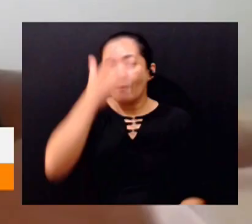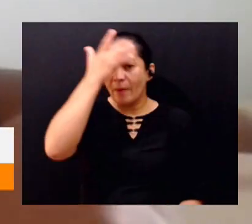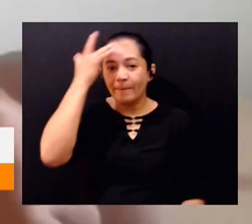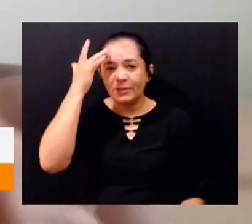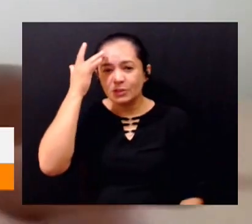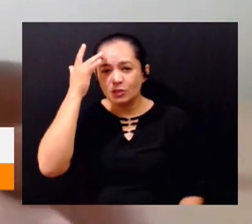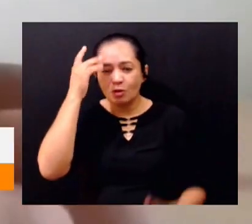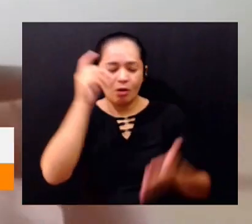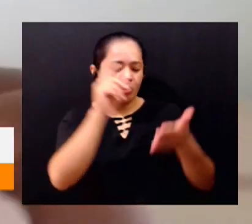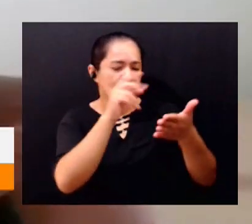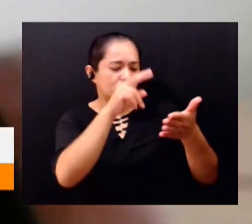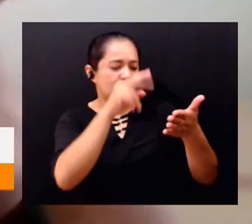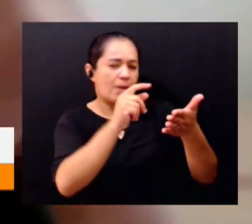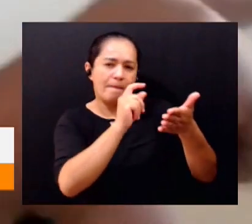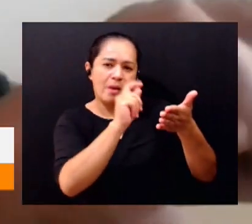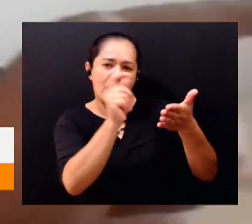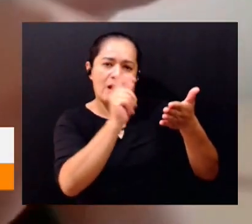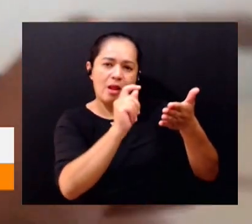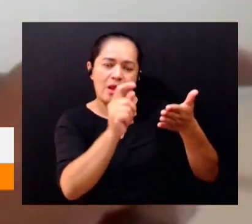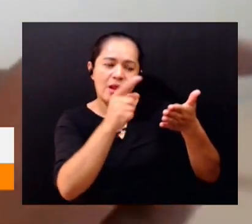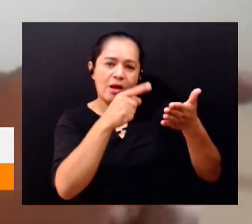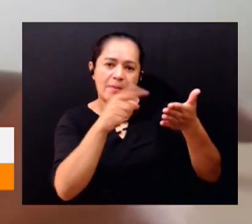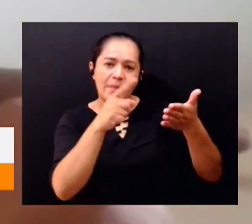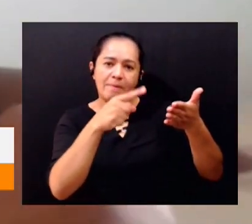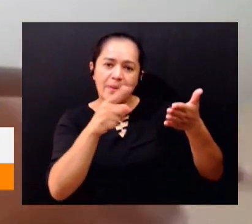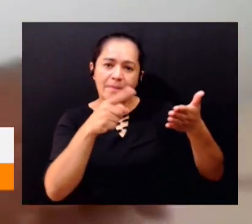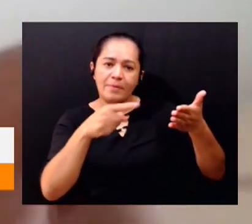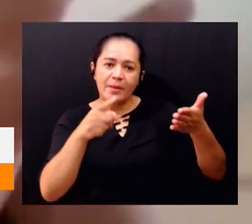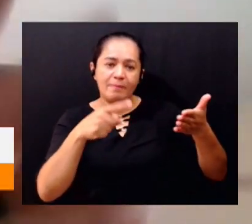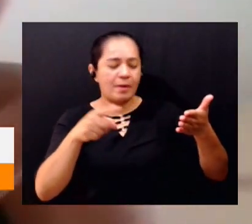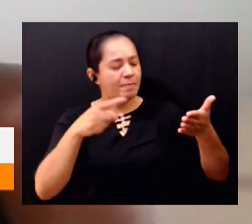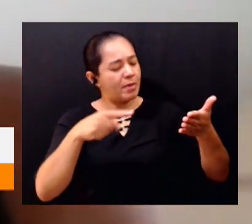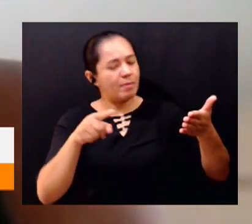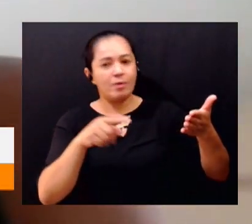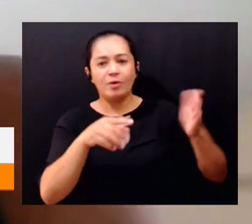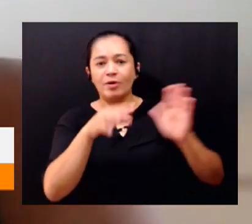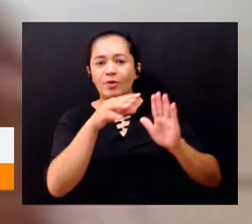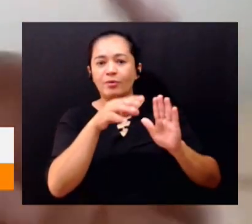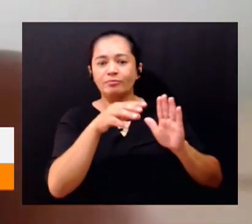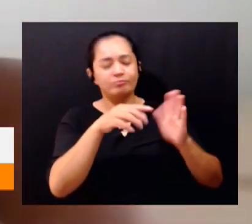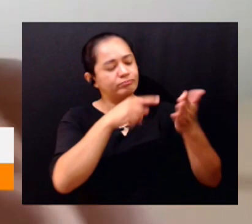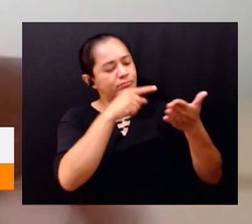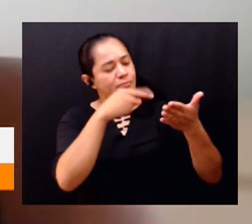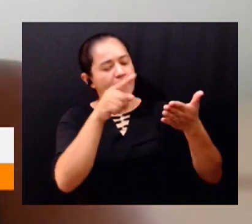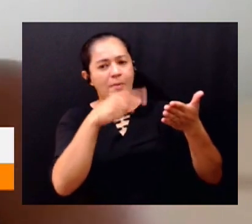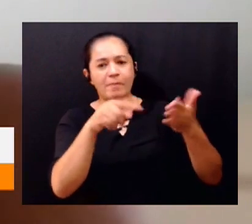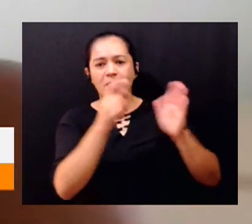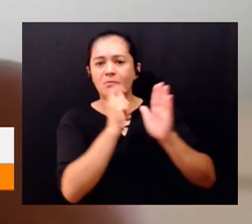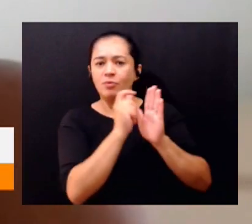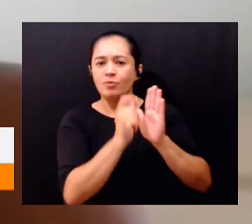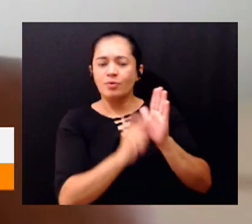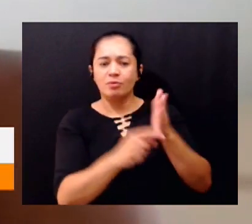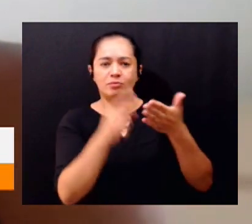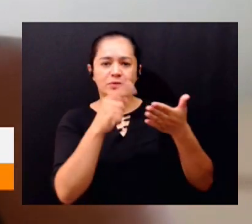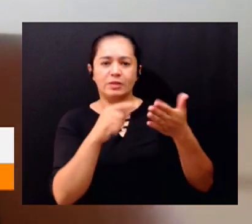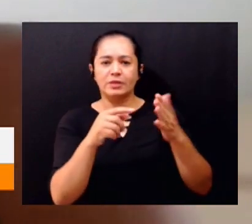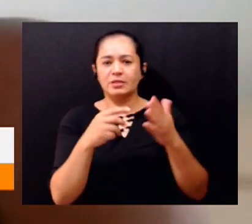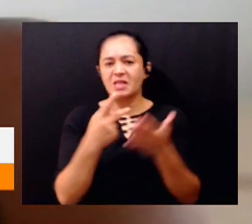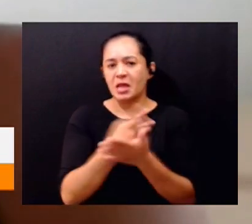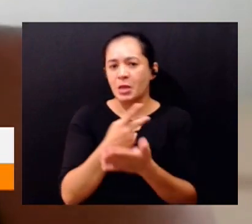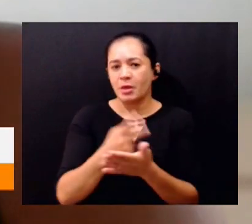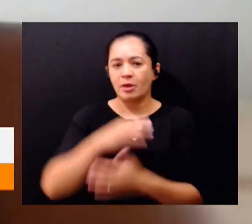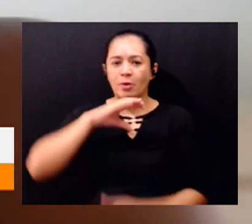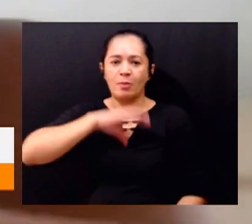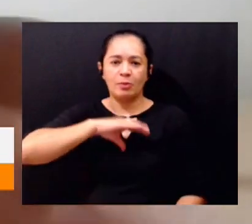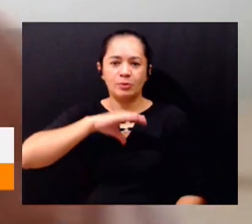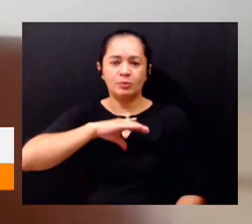a gente chamava de copydesk, que corrigia o roteiro que estava escrito, os erros de português, corrigia tudo isso. Ou